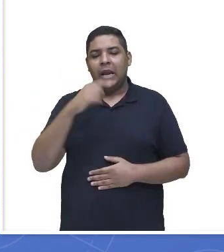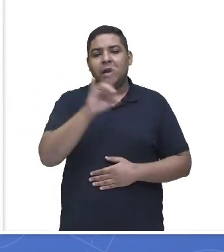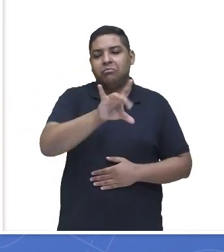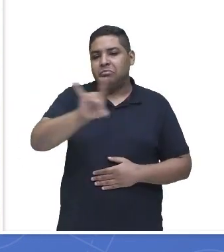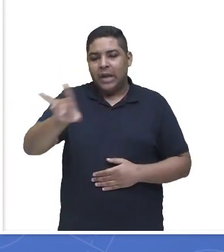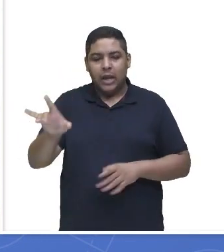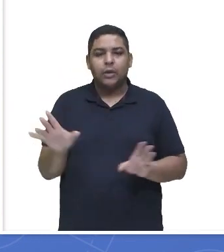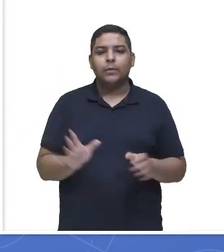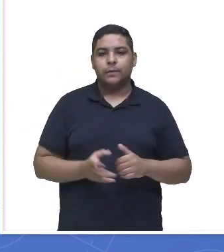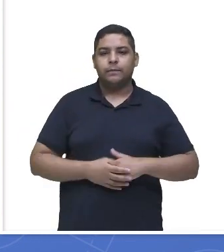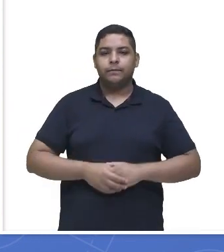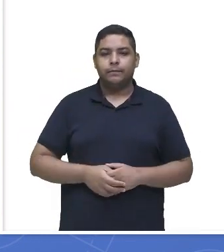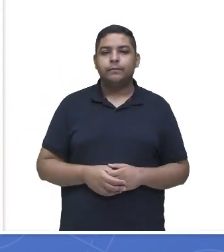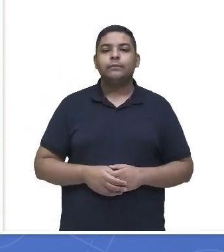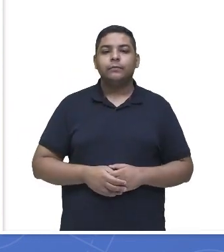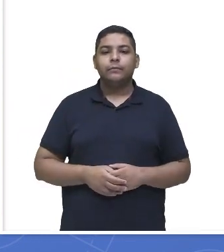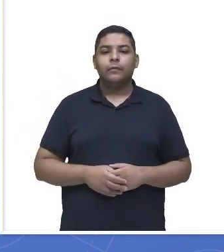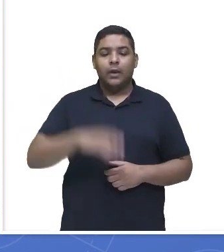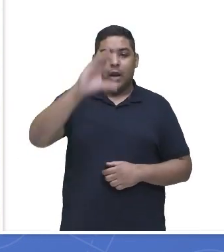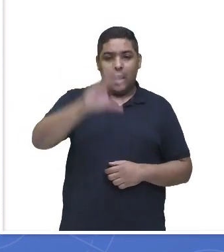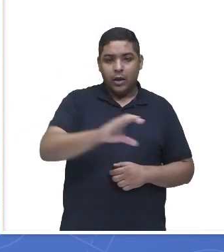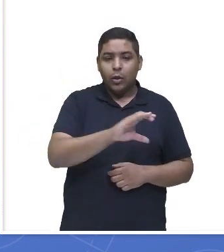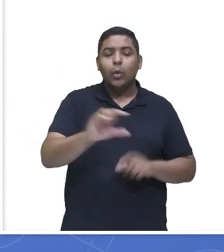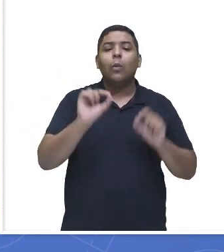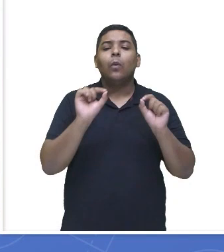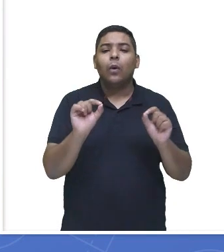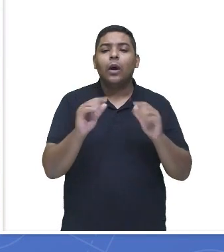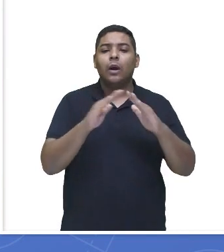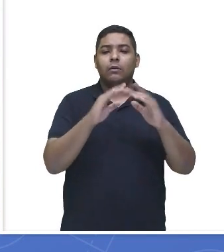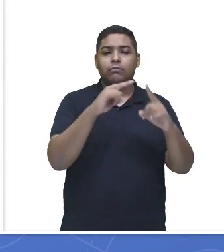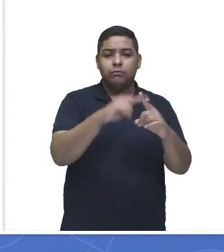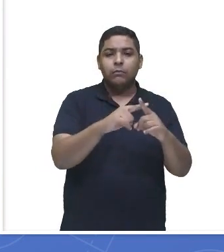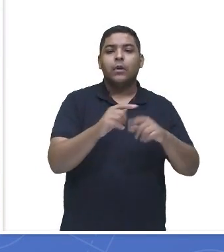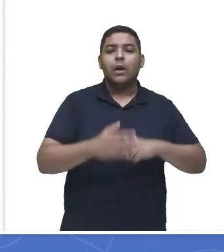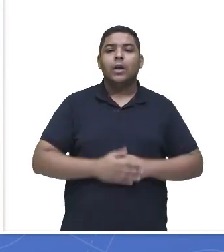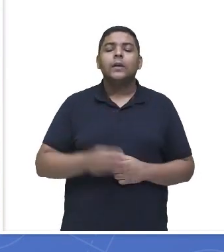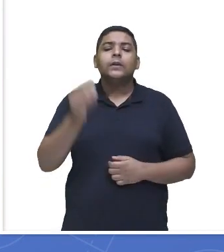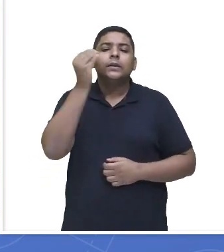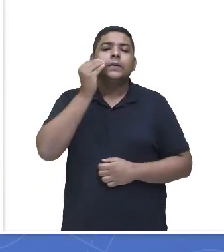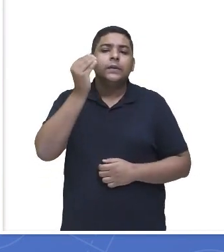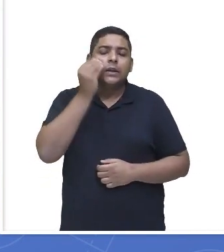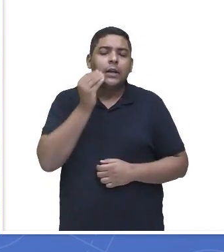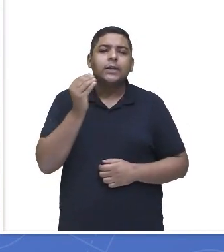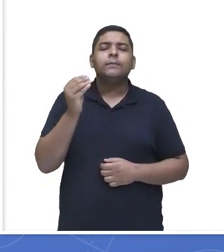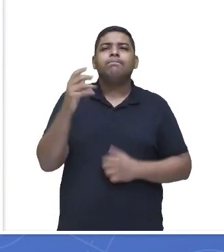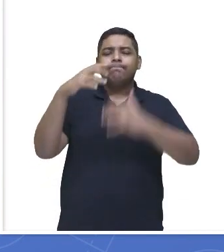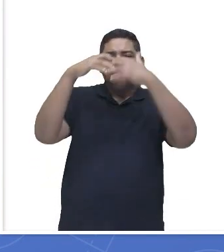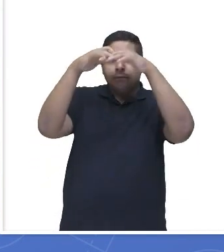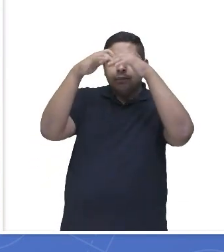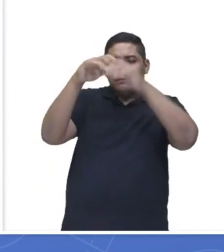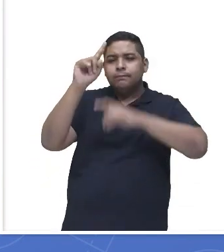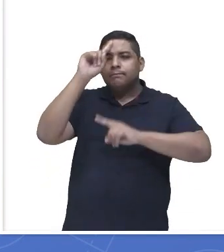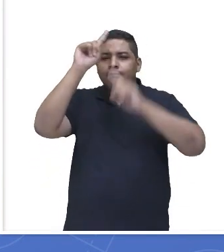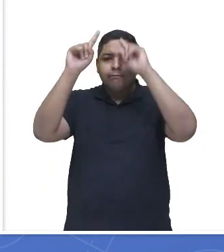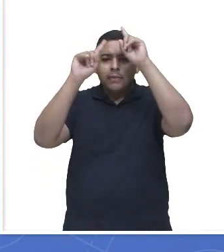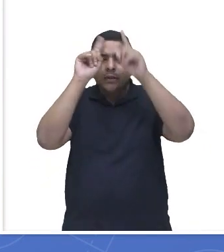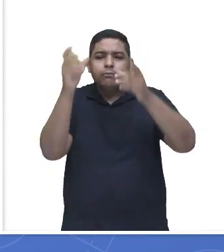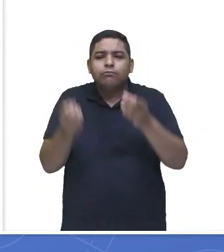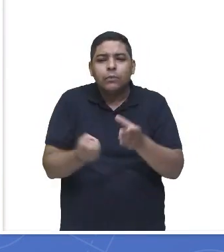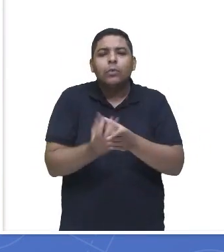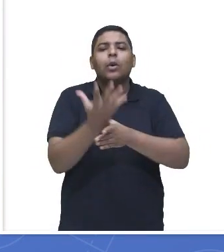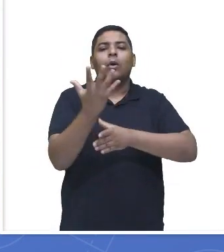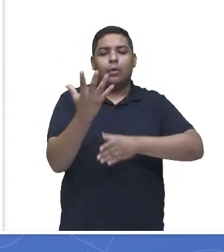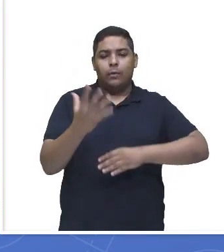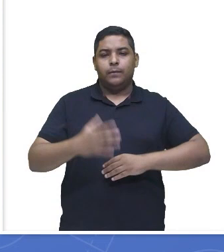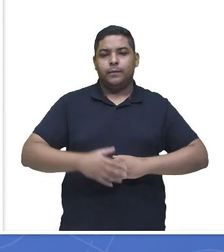com que a Igreja Católica se mexesse e tentasse reconstruir todo o seu pensamento. E esse foi fundamental. Outro